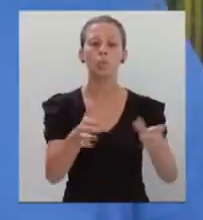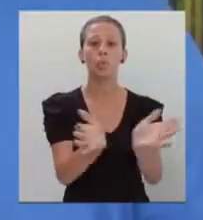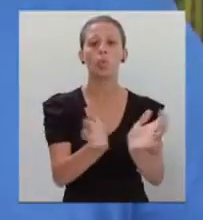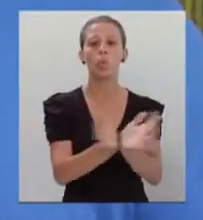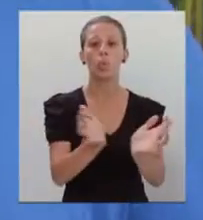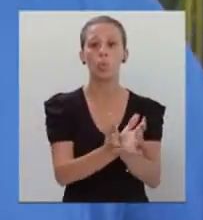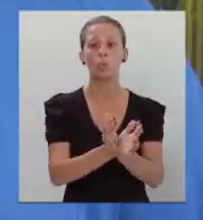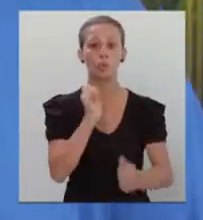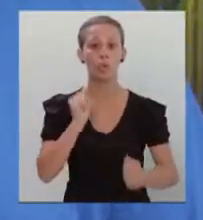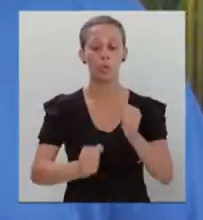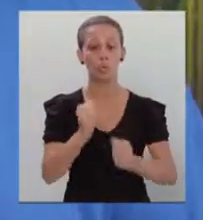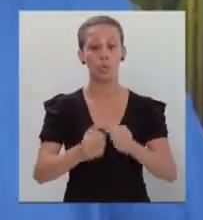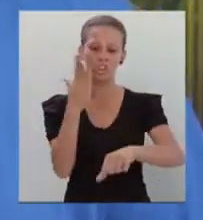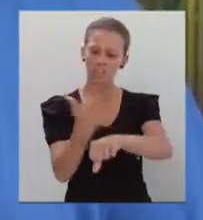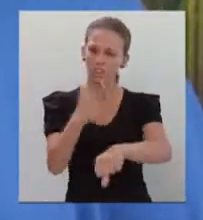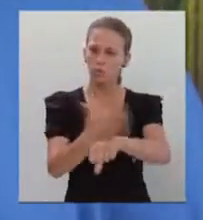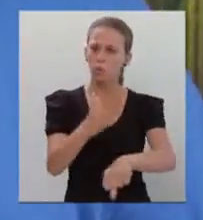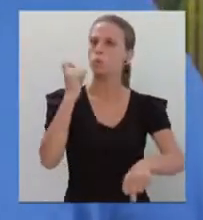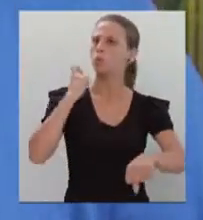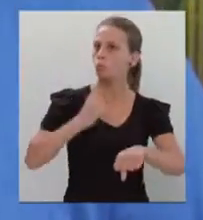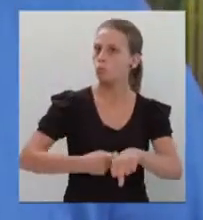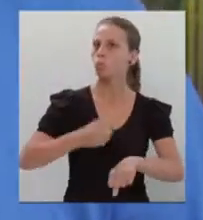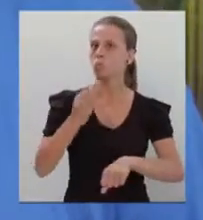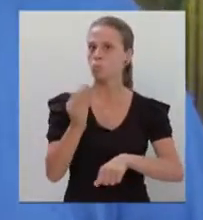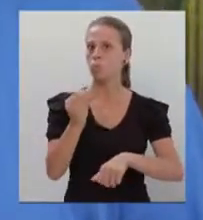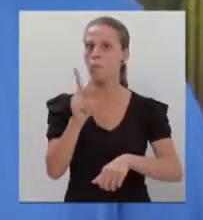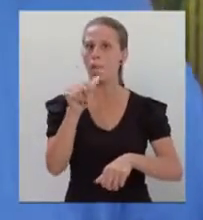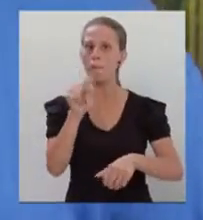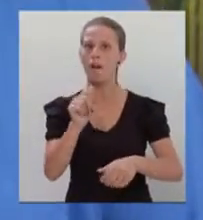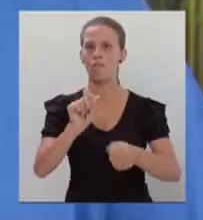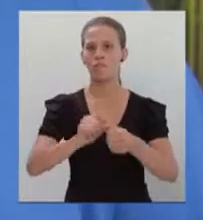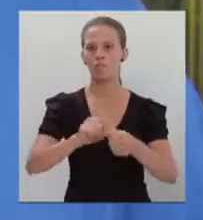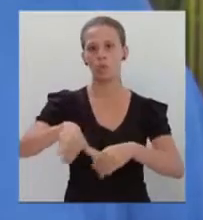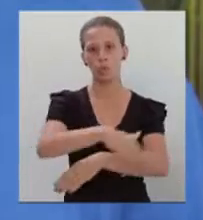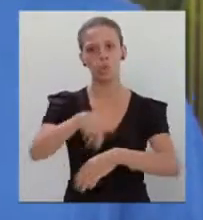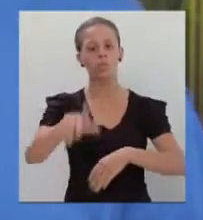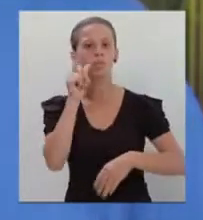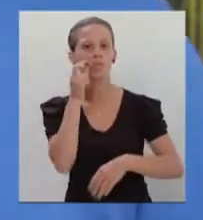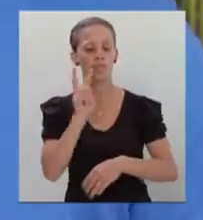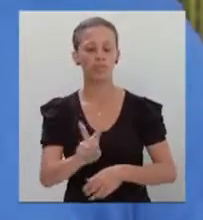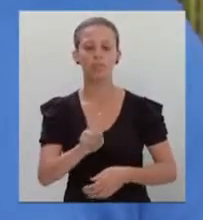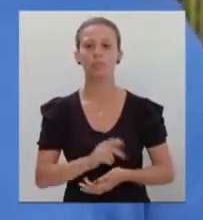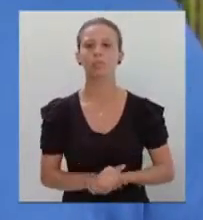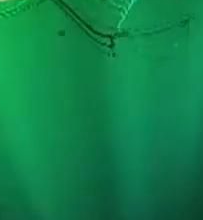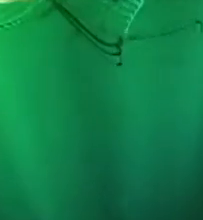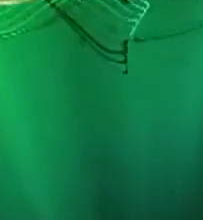de ciclistas corredores estão treinando duro para participar das mais diversas corridas de rua de Maceió. Acompanhe.